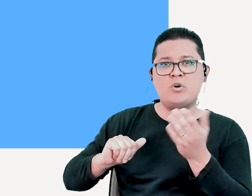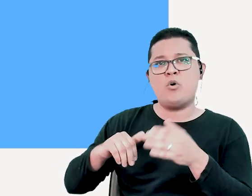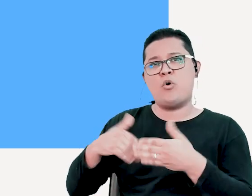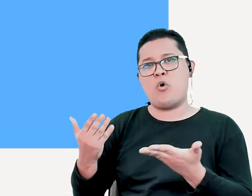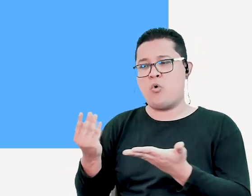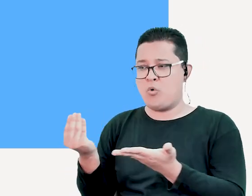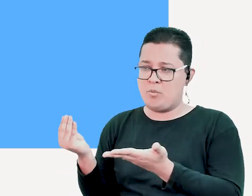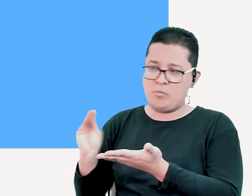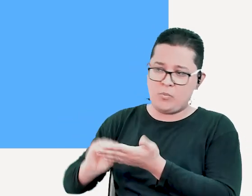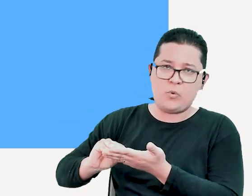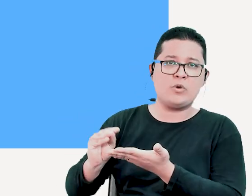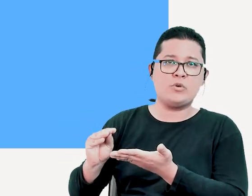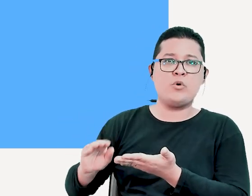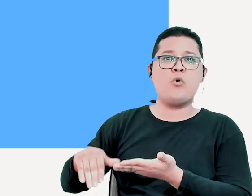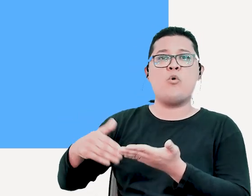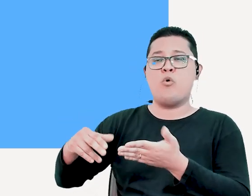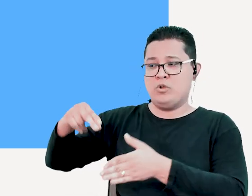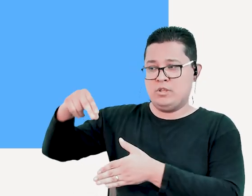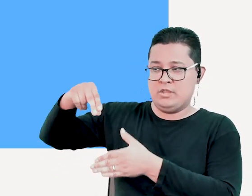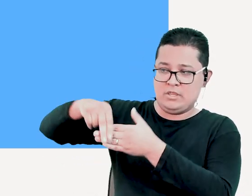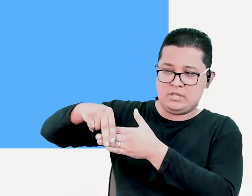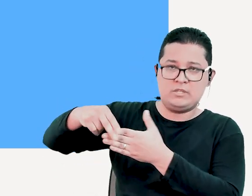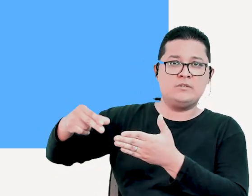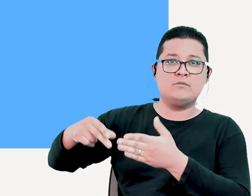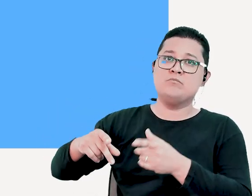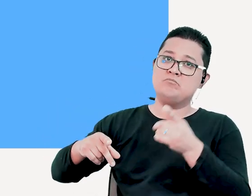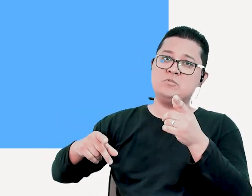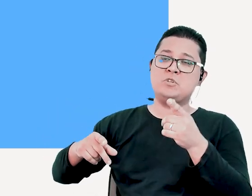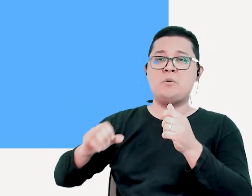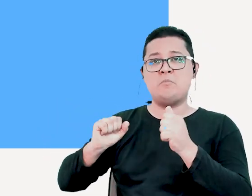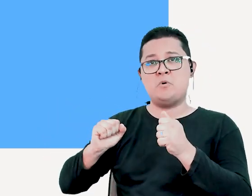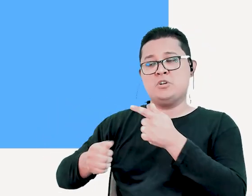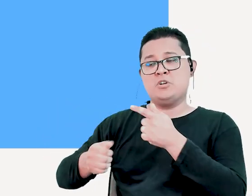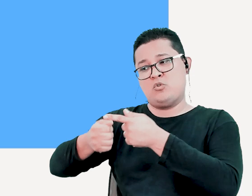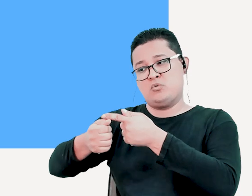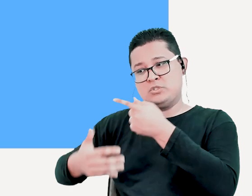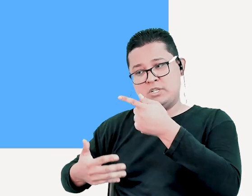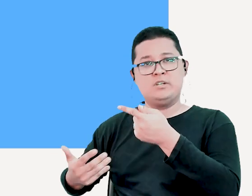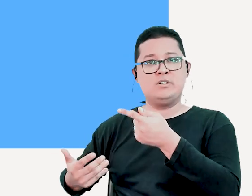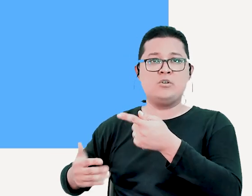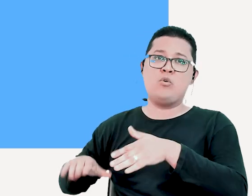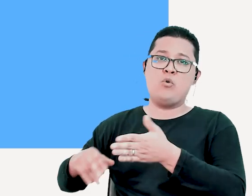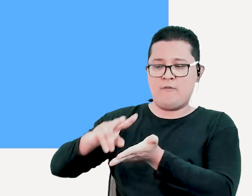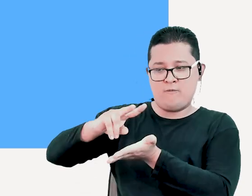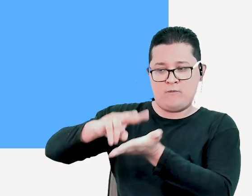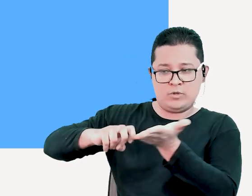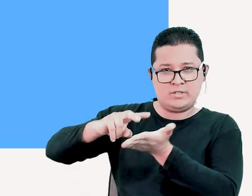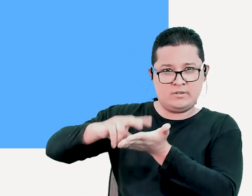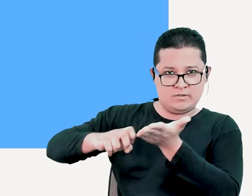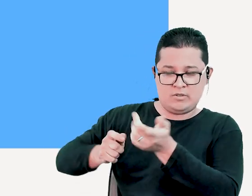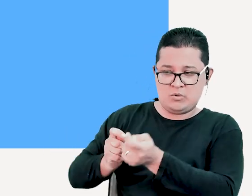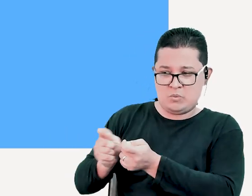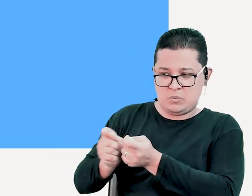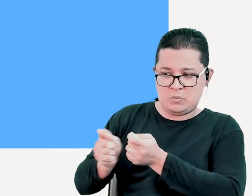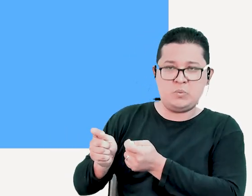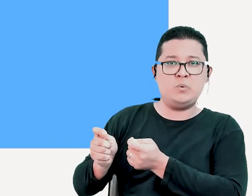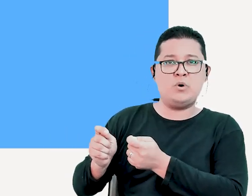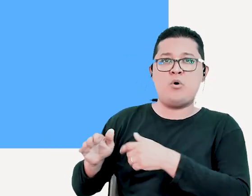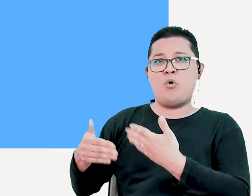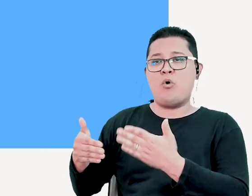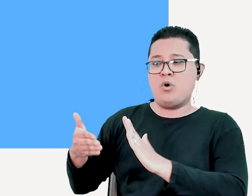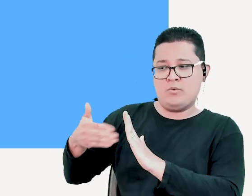exemplo, você vai ter aí glossário, você vai ter vocabulário controlado, você vai ter guias, enfim. Tudo que